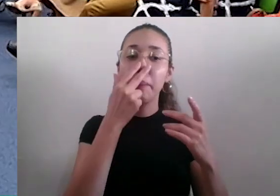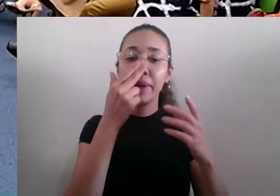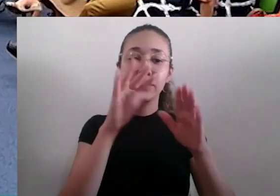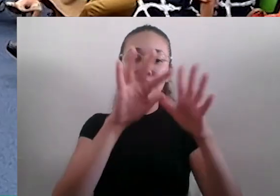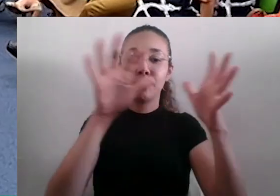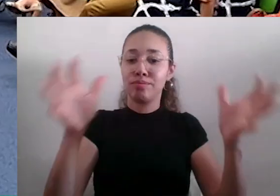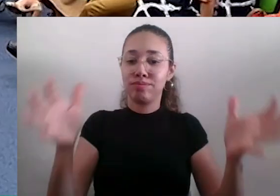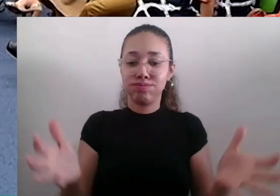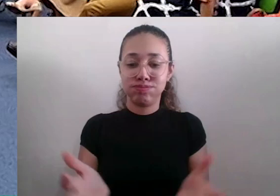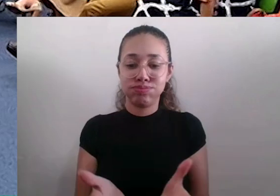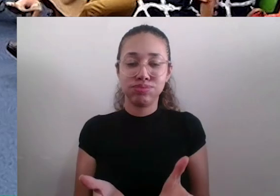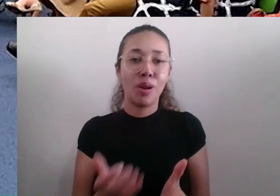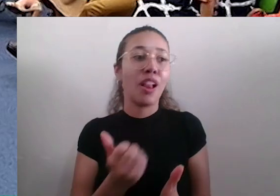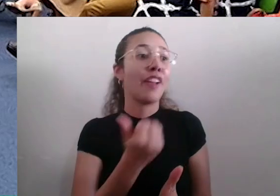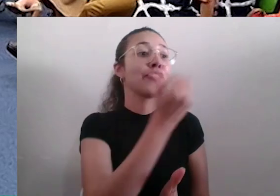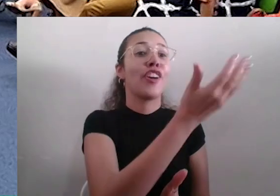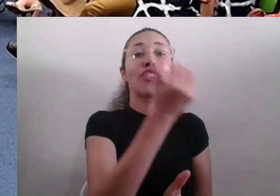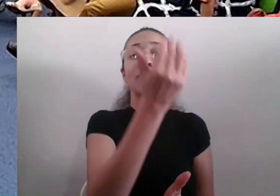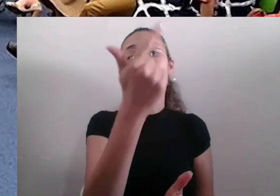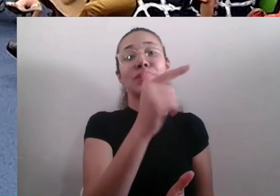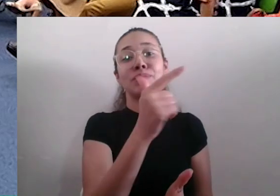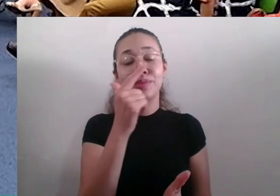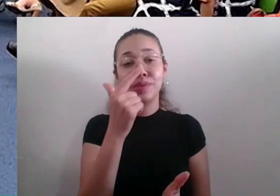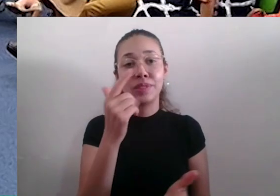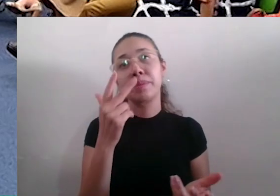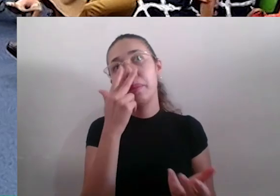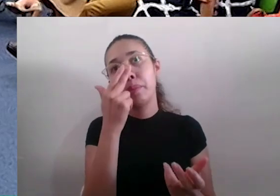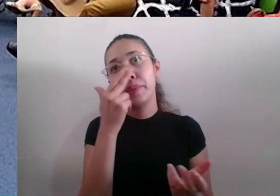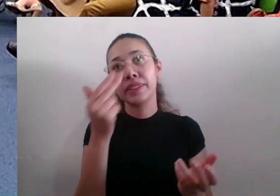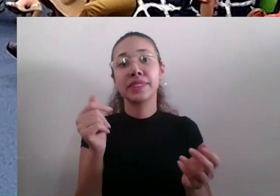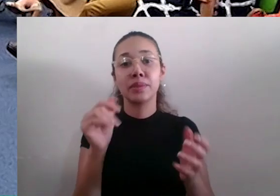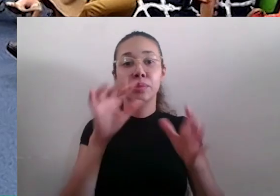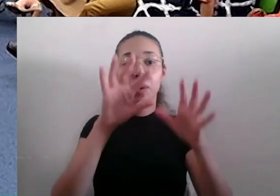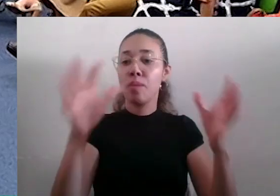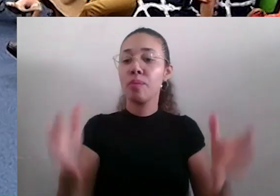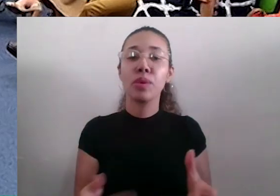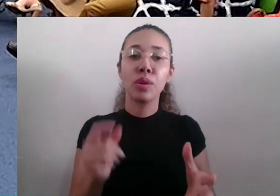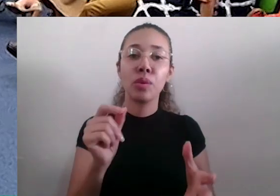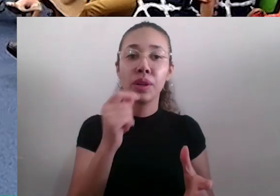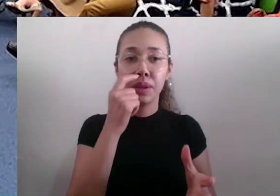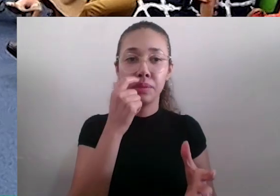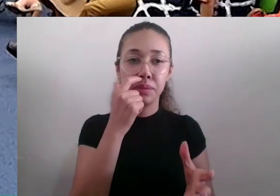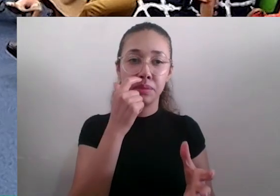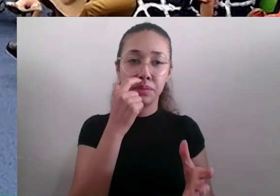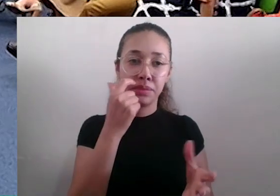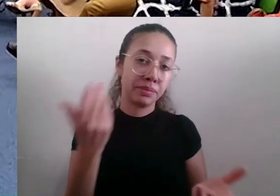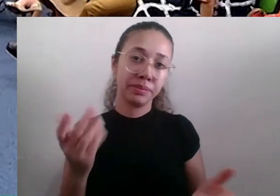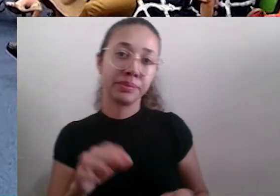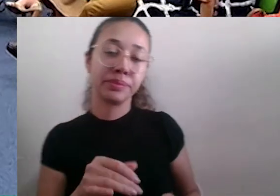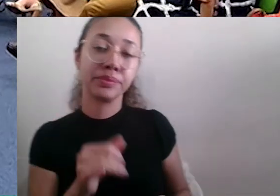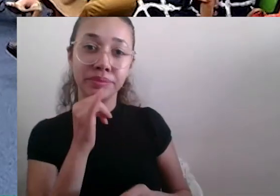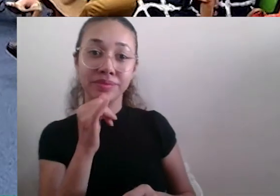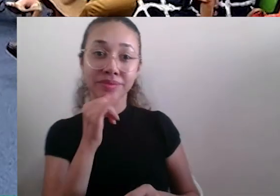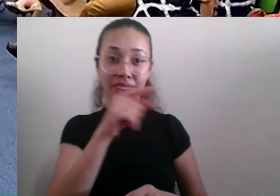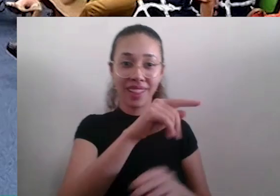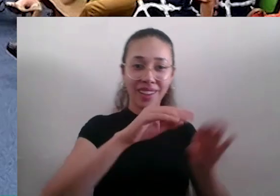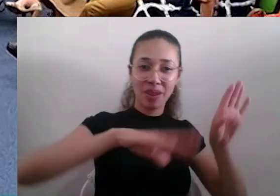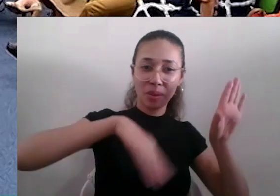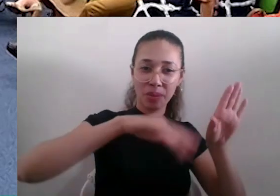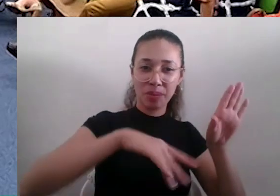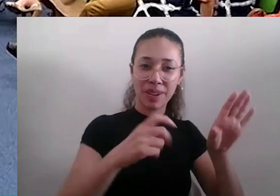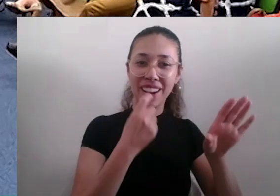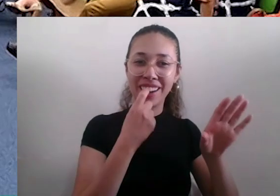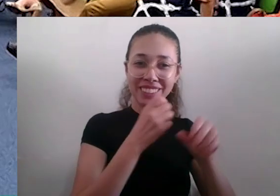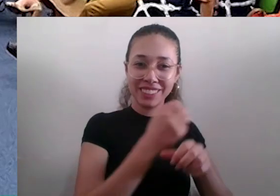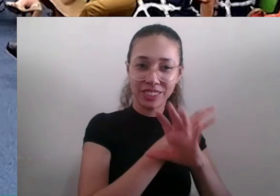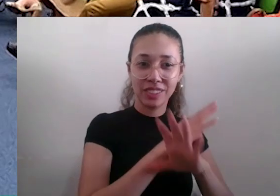que qualquer outra bolha não é uma bolha de gênero ao contrário do praia por exemplo que é tipo 70 75% feminino público que é uma coisa que me